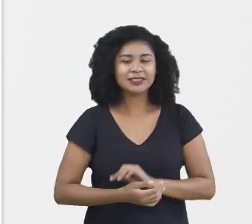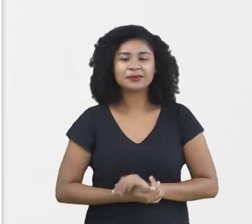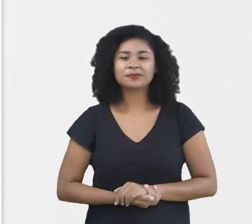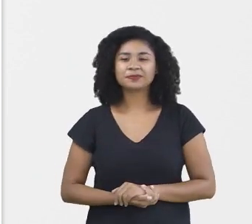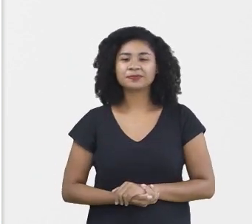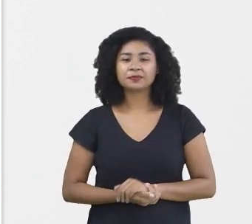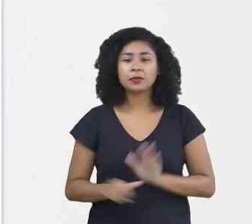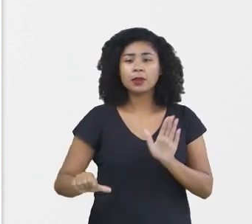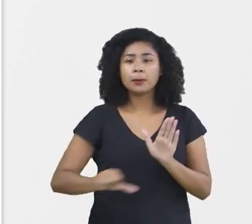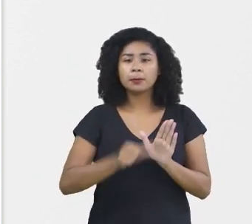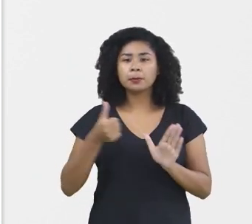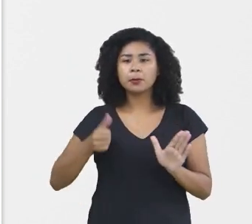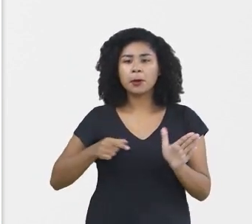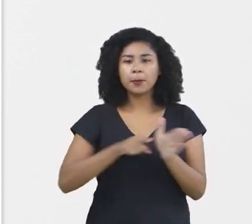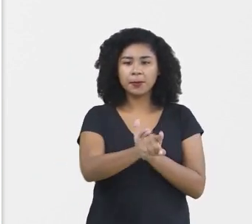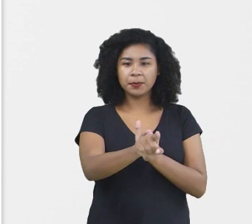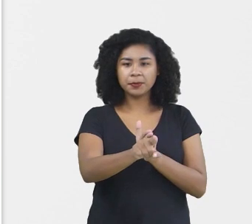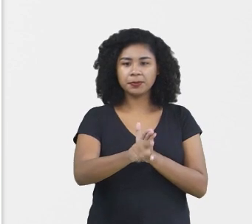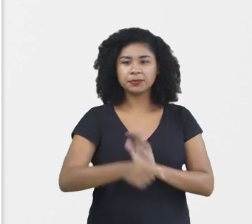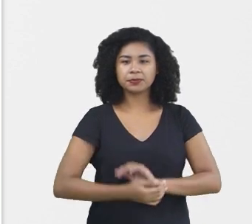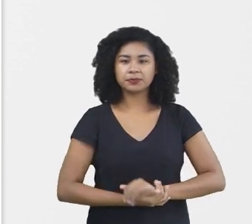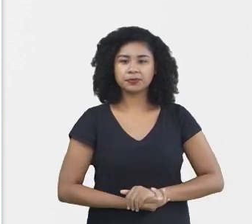na nossa interatividade.